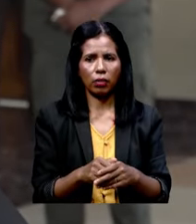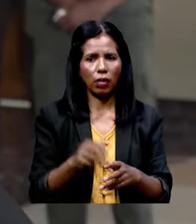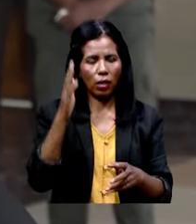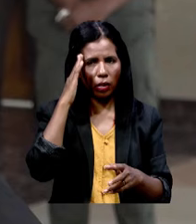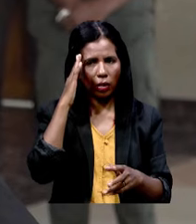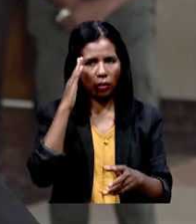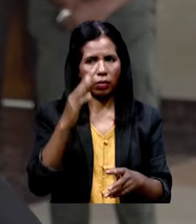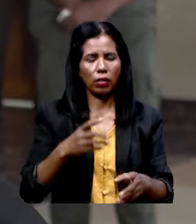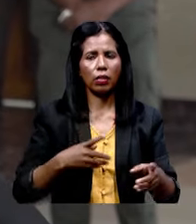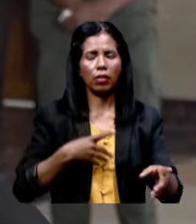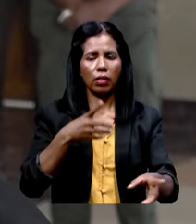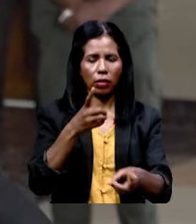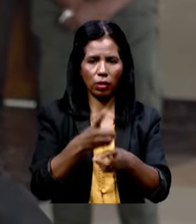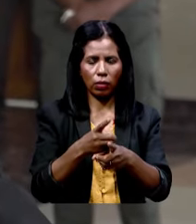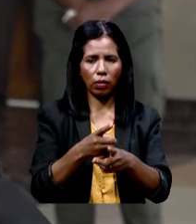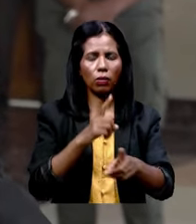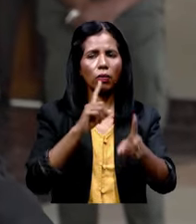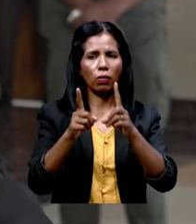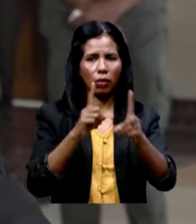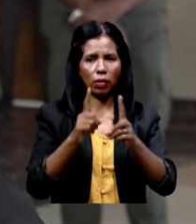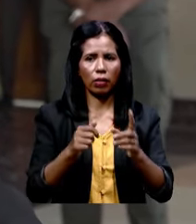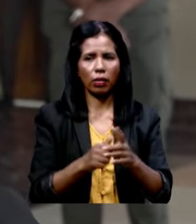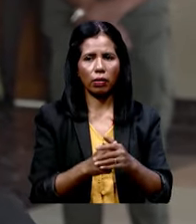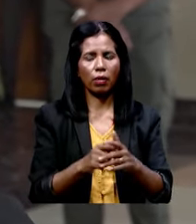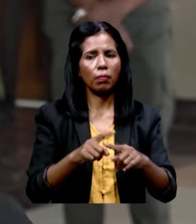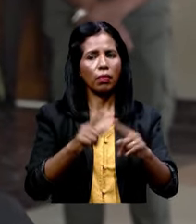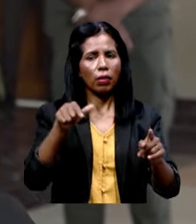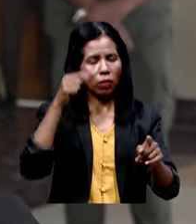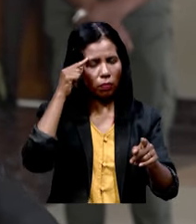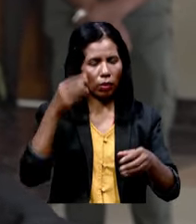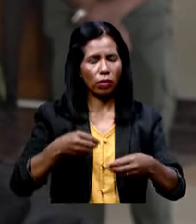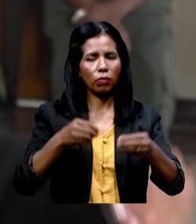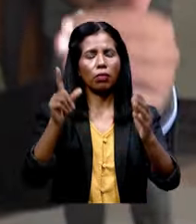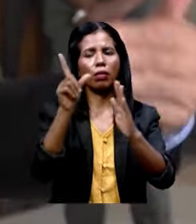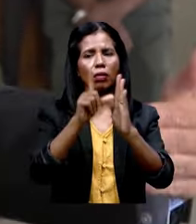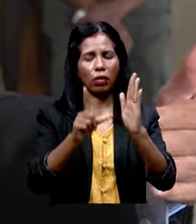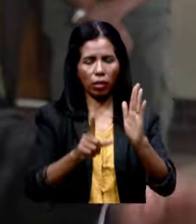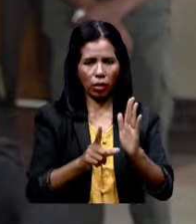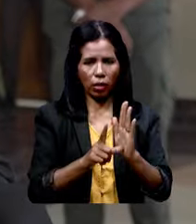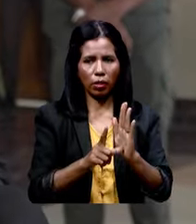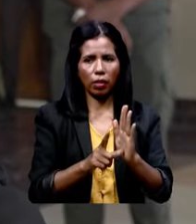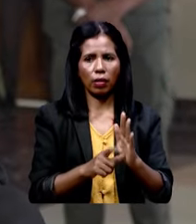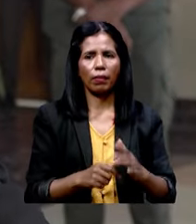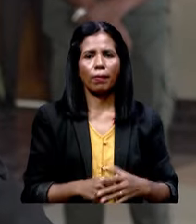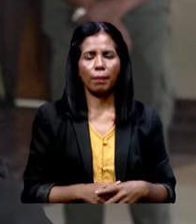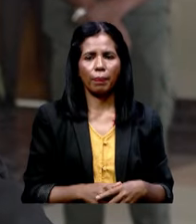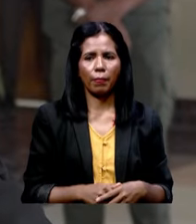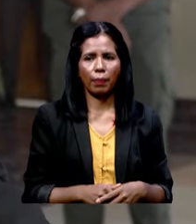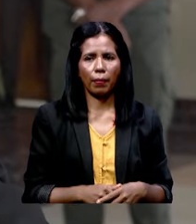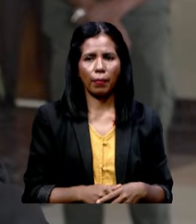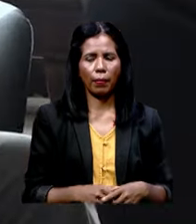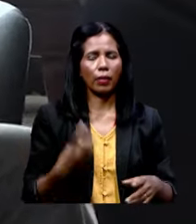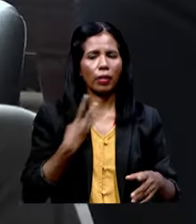nem é direito a tu, mas governo sai resolução, né, que tem, todo